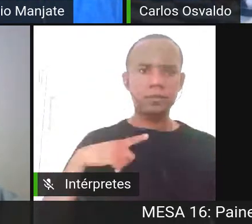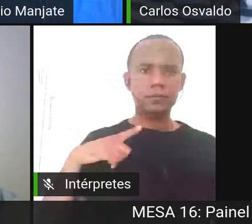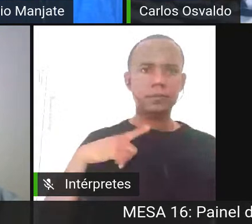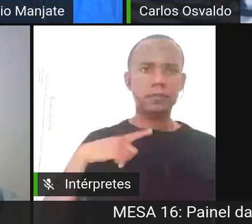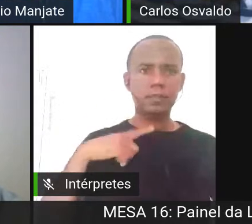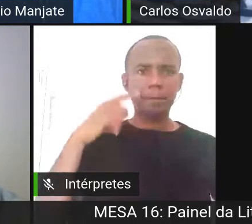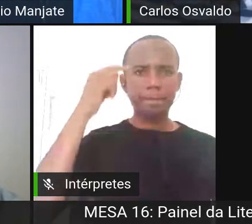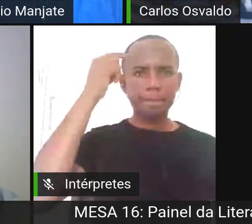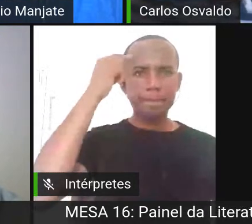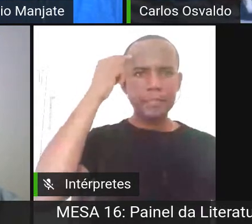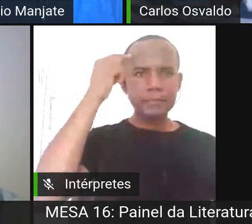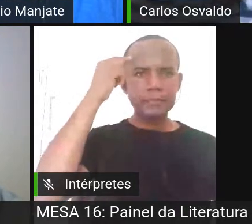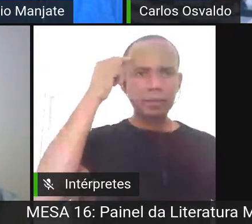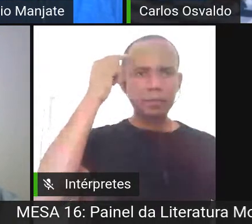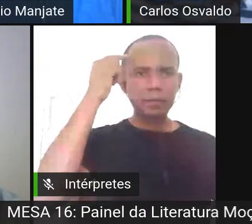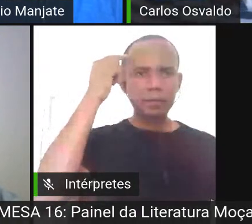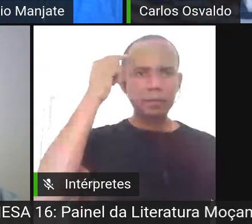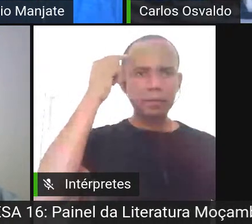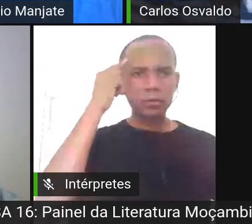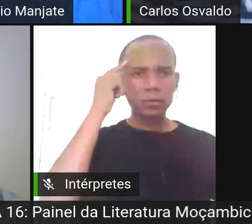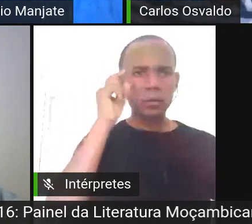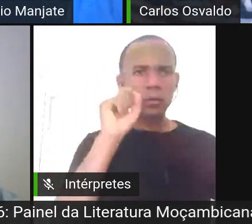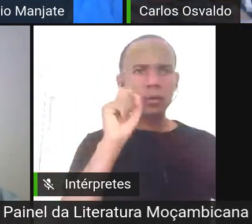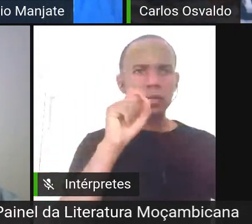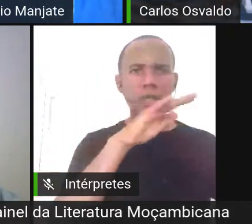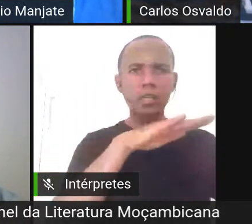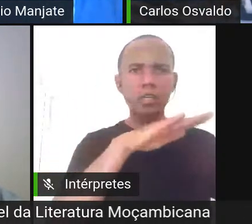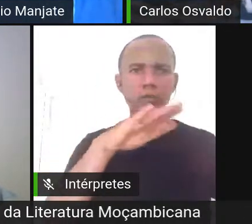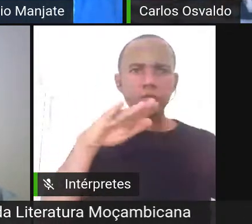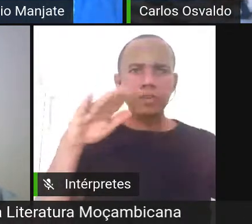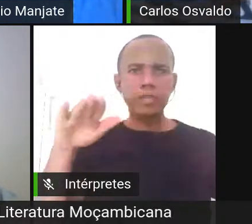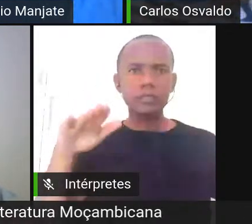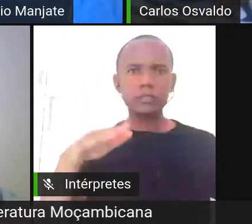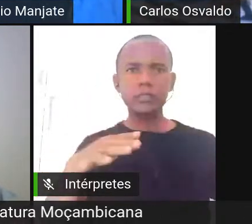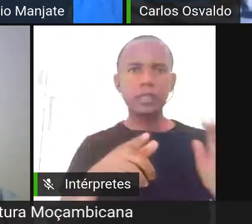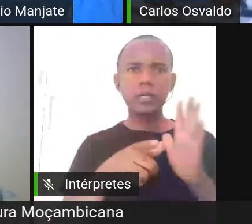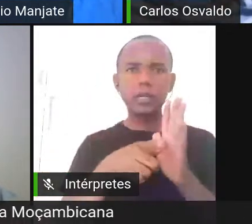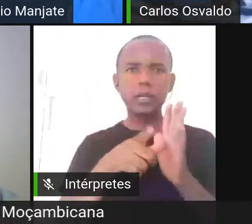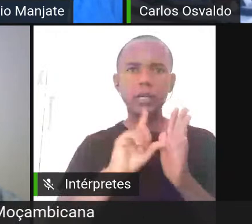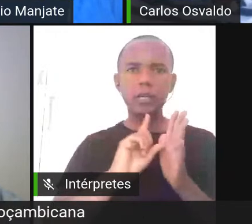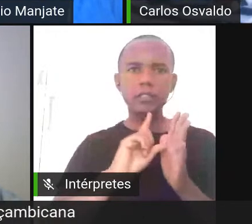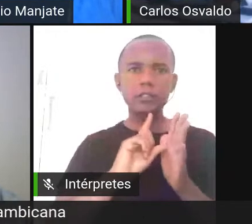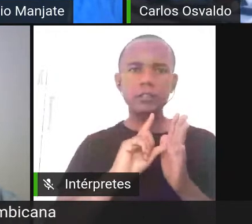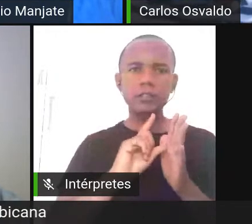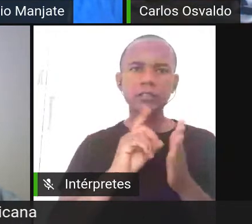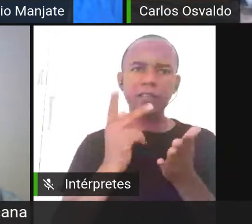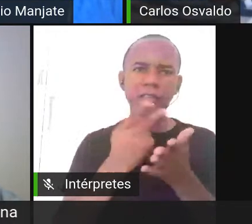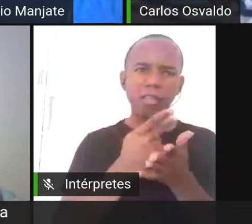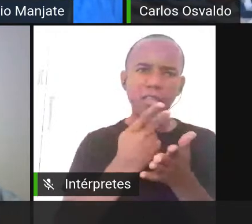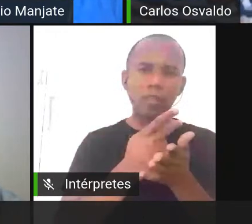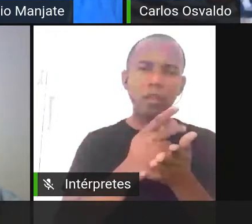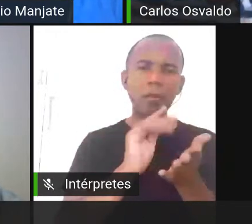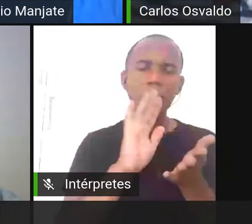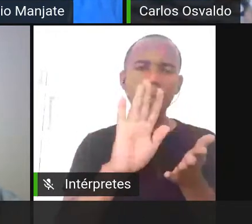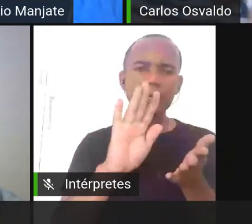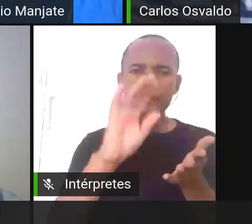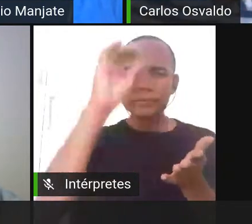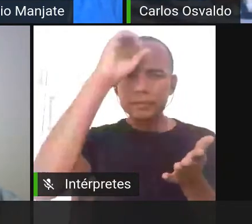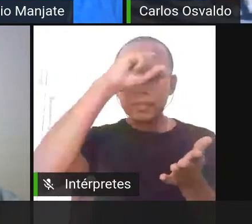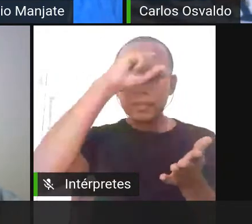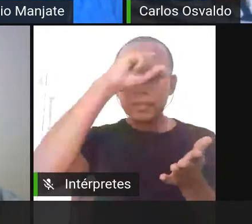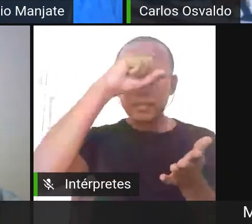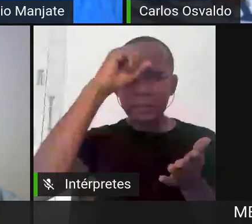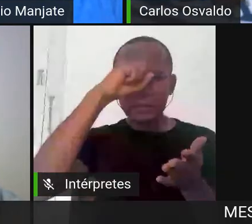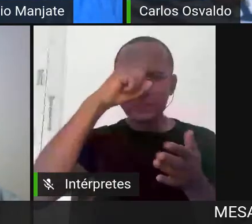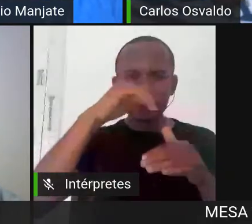que na infância é onde se cometem erros, é onde se aprende, é onde se testa, é onde se experimenta. E daqui a 100 ou 200 anos, sim,